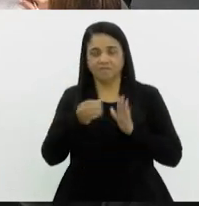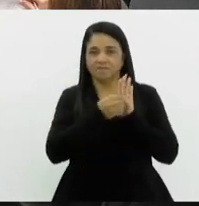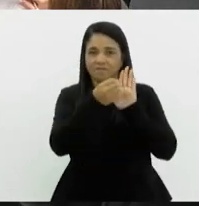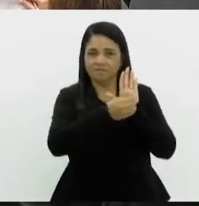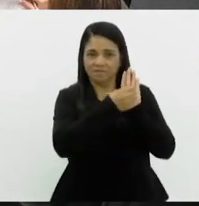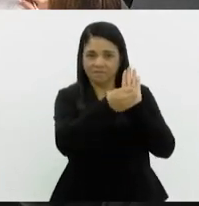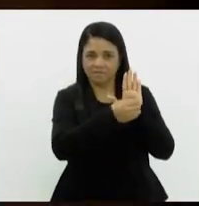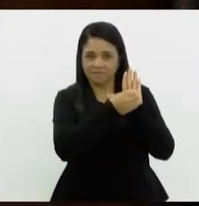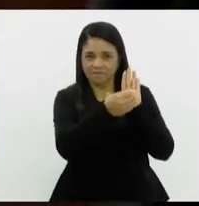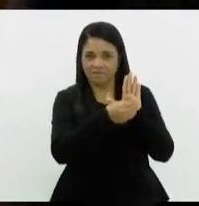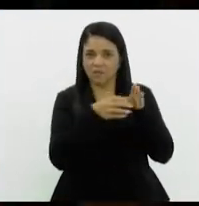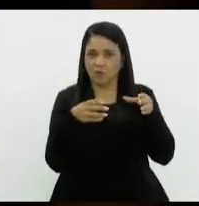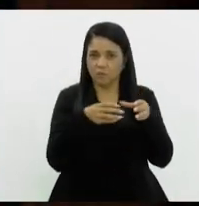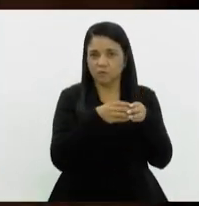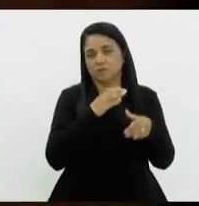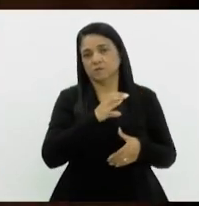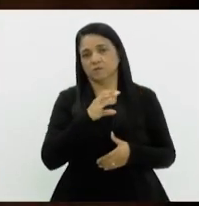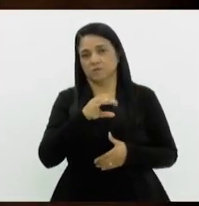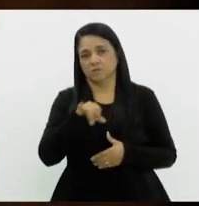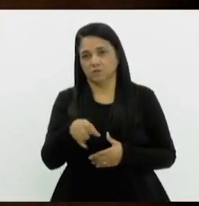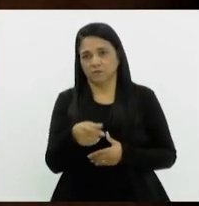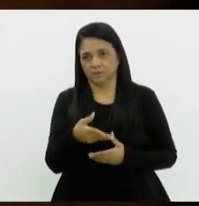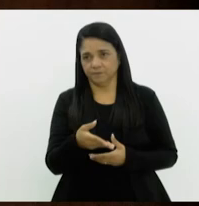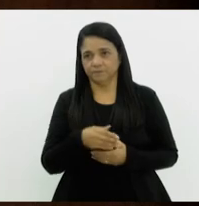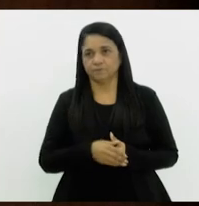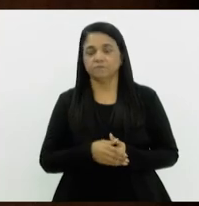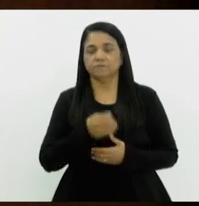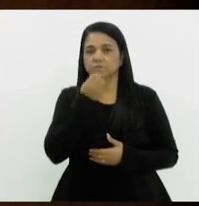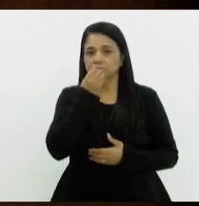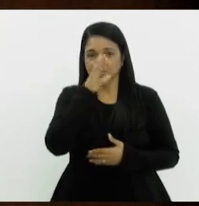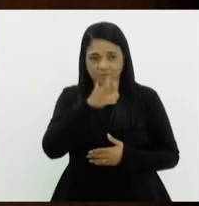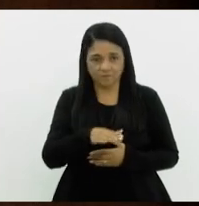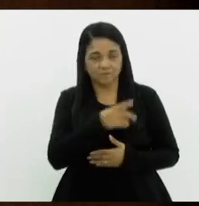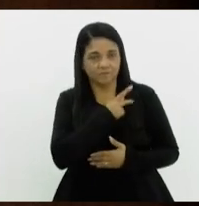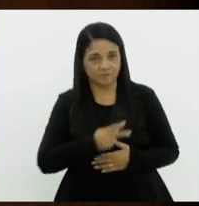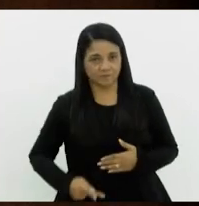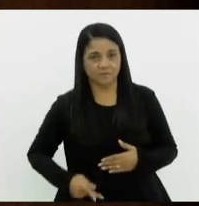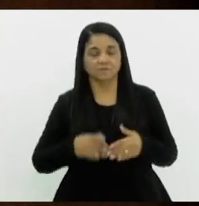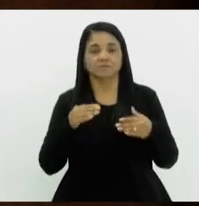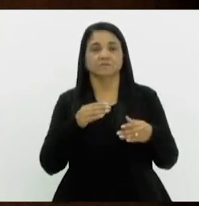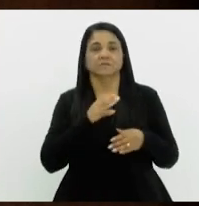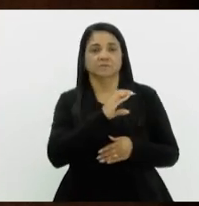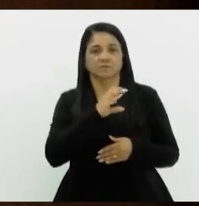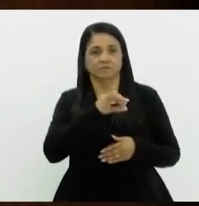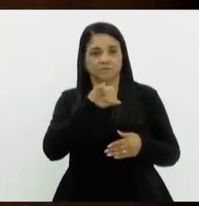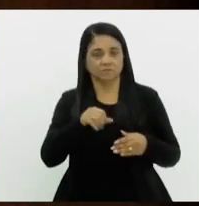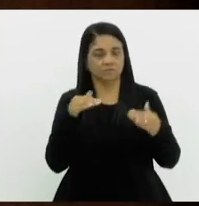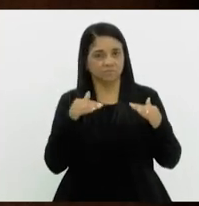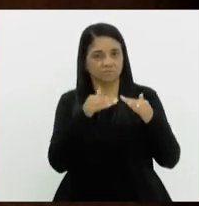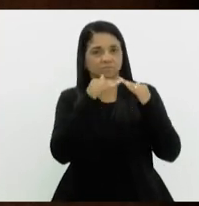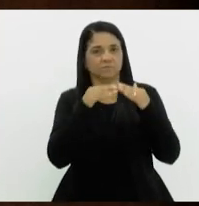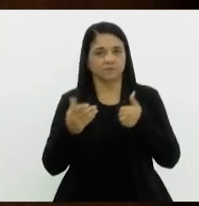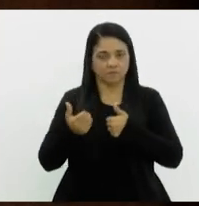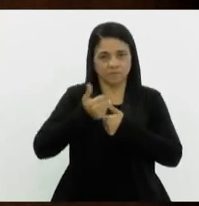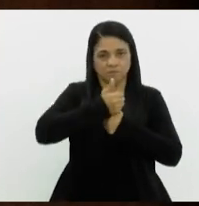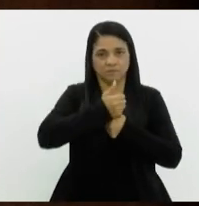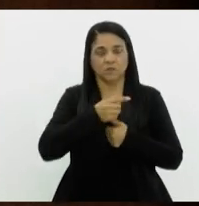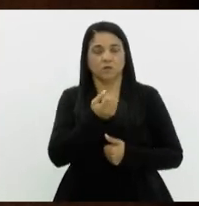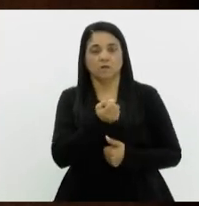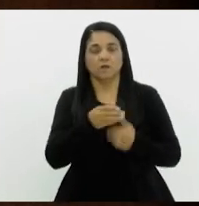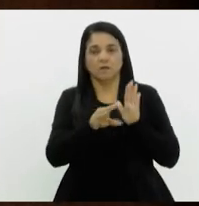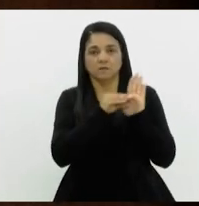de Constituição e Justiça. Muito boa tarde, presidente. O parecer da CCJ é favorável com submenda aglutinativa às emendas número